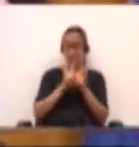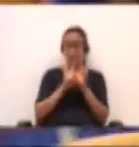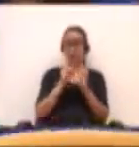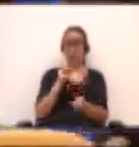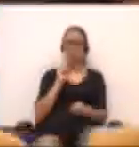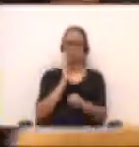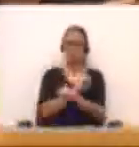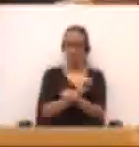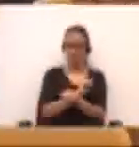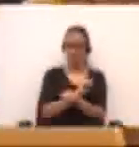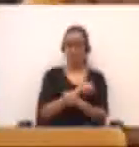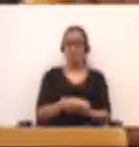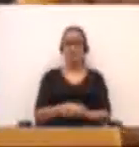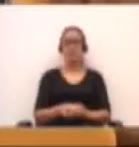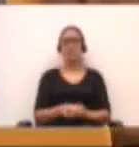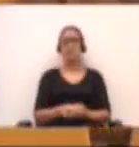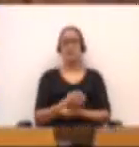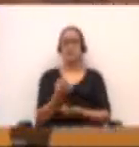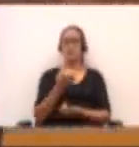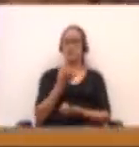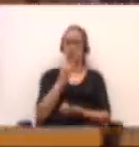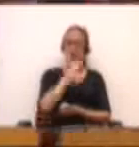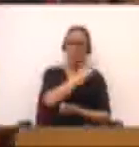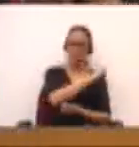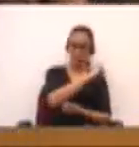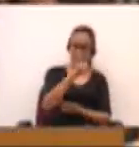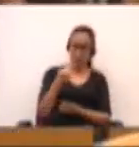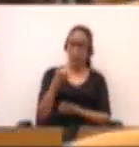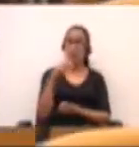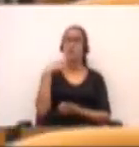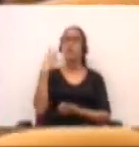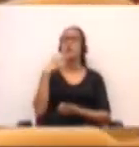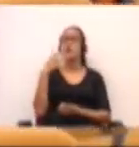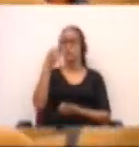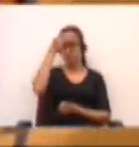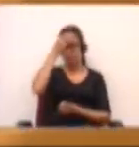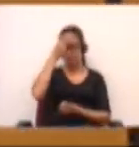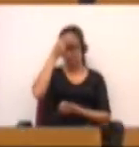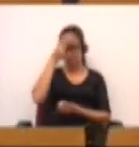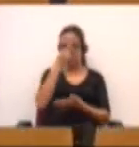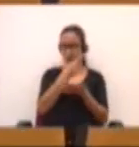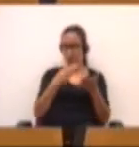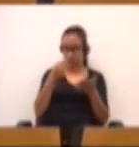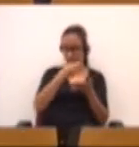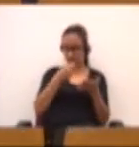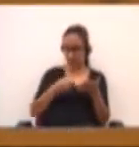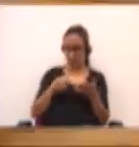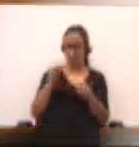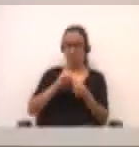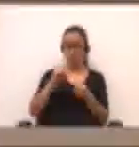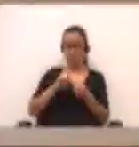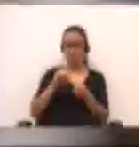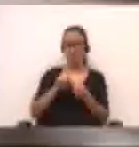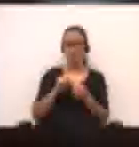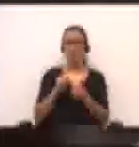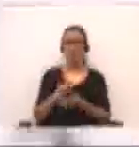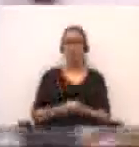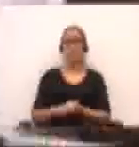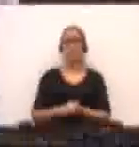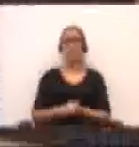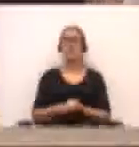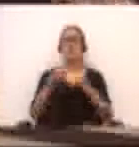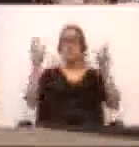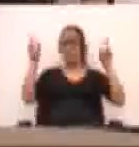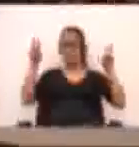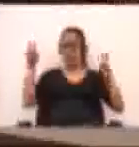os trabalhos, esta presidência informa ao vereador Jorge de Freitas, que fez o requerimento da Comissão de